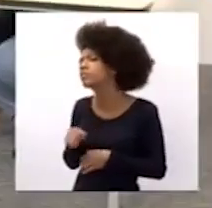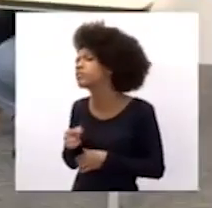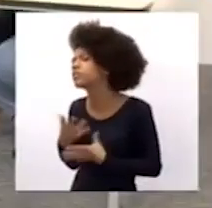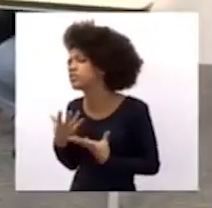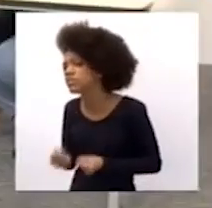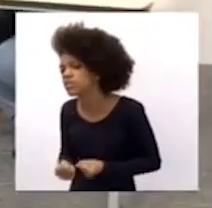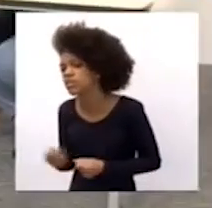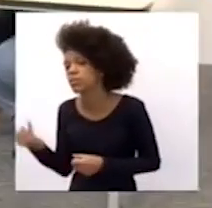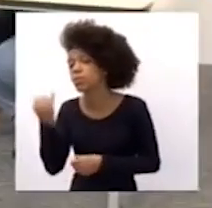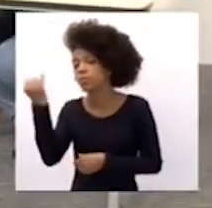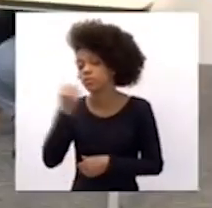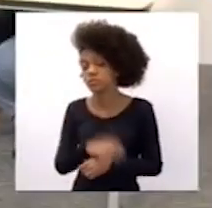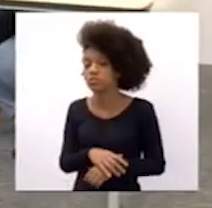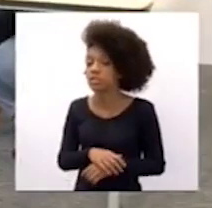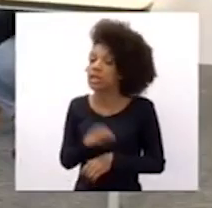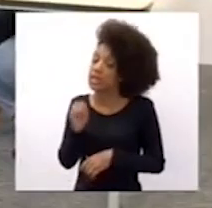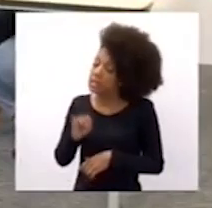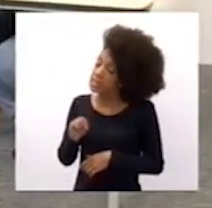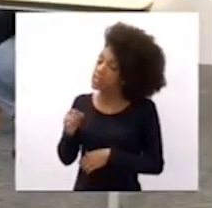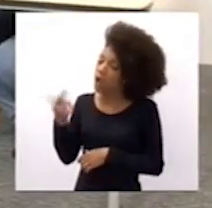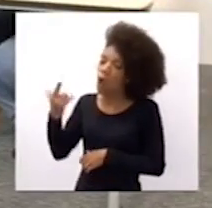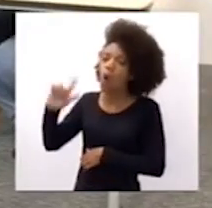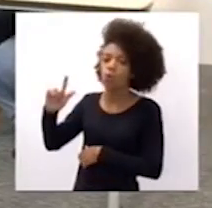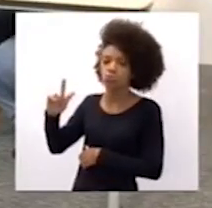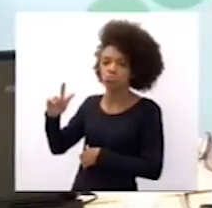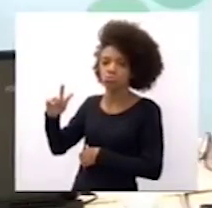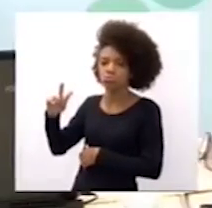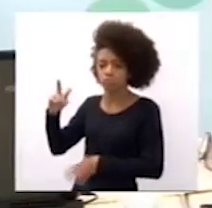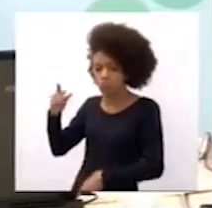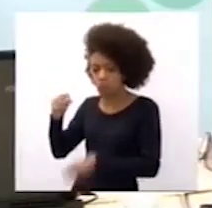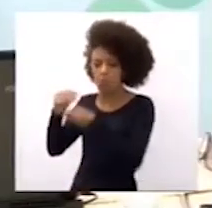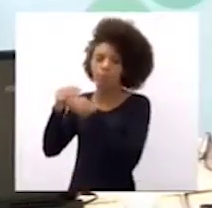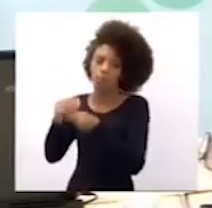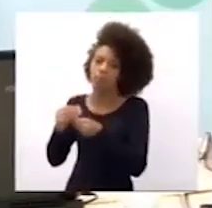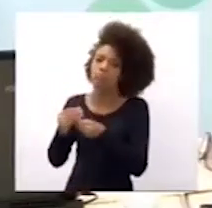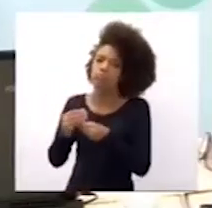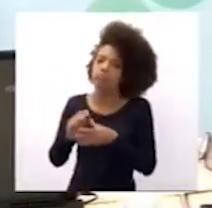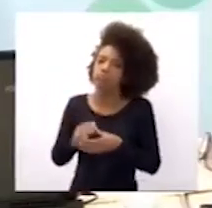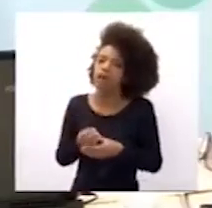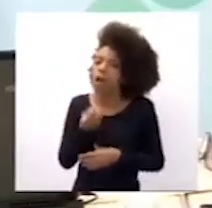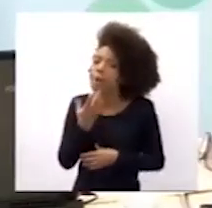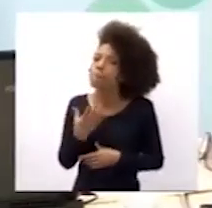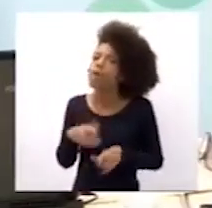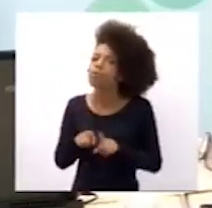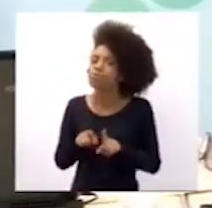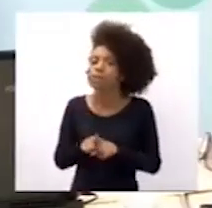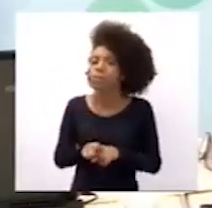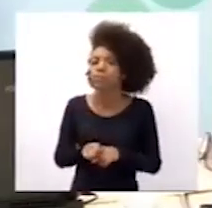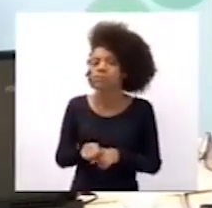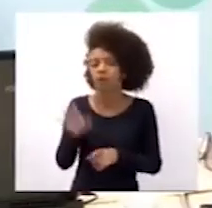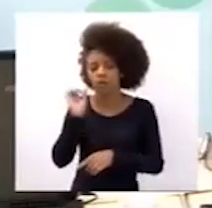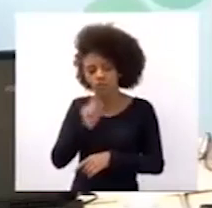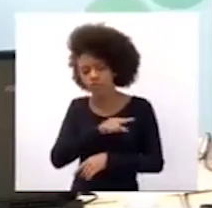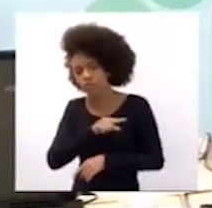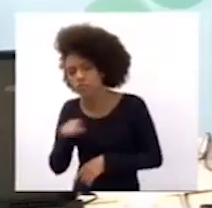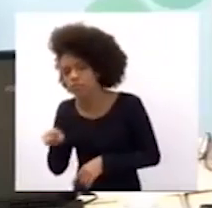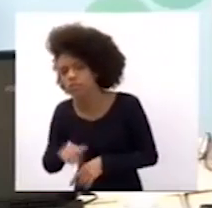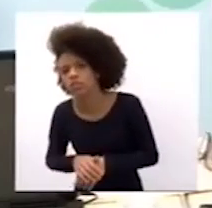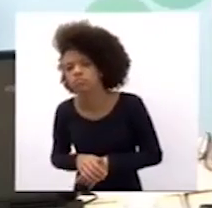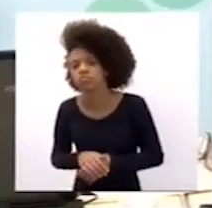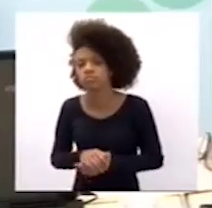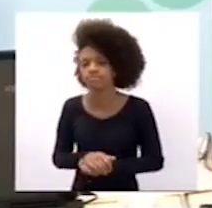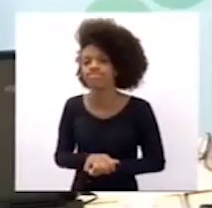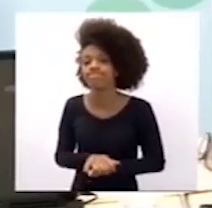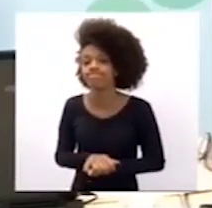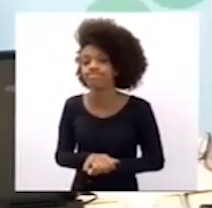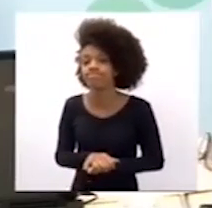importante? E se quiserem também colocar outros elementos, fiquem à vontade, porque é um momento também da gente escutar aí o que vocês pensam